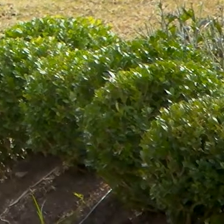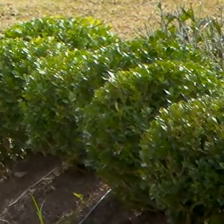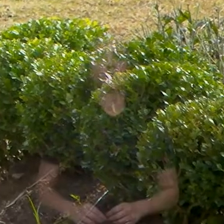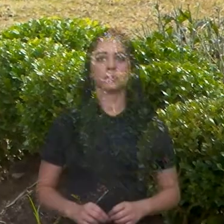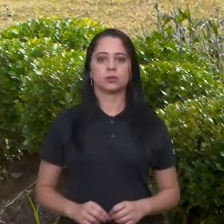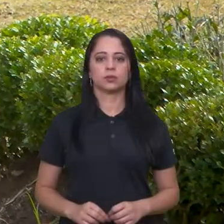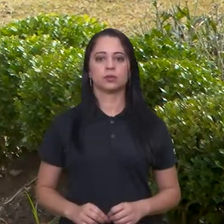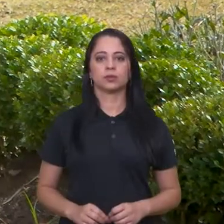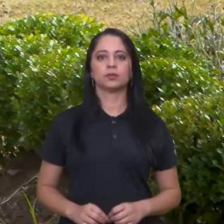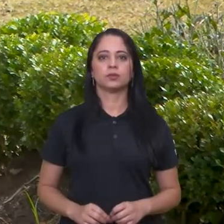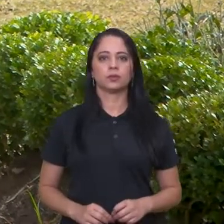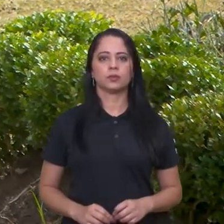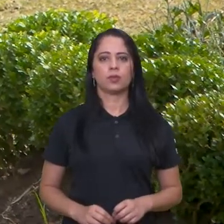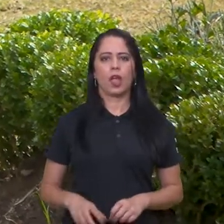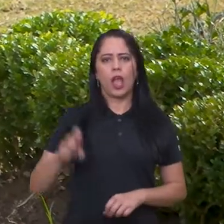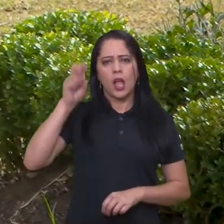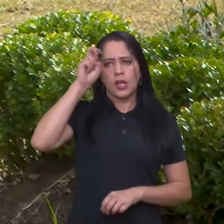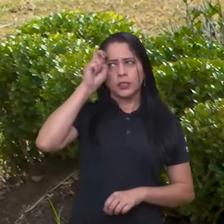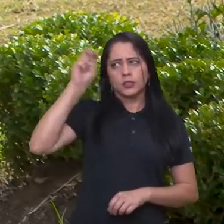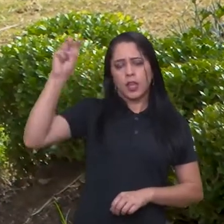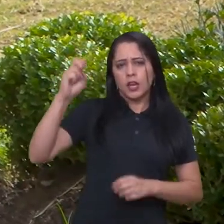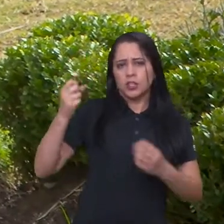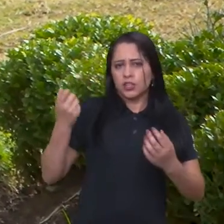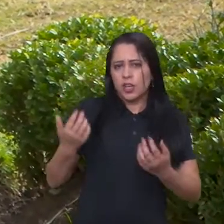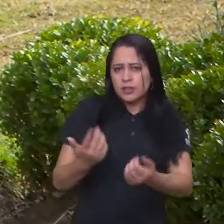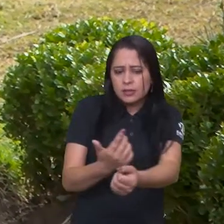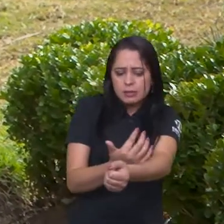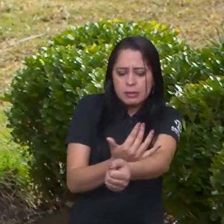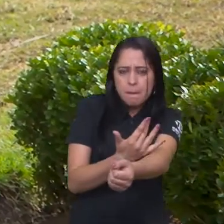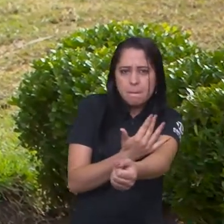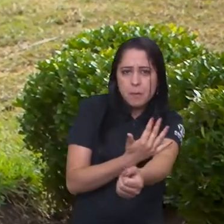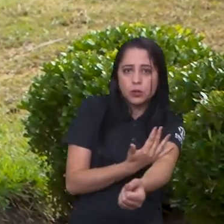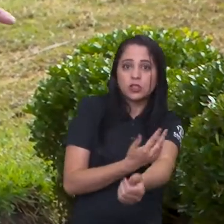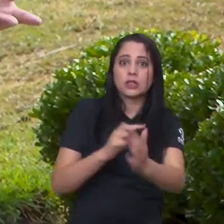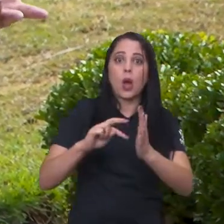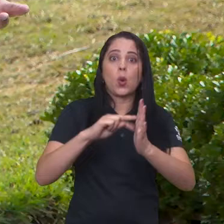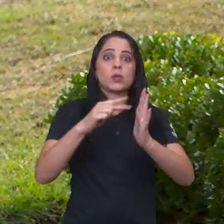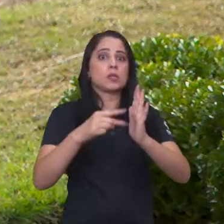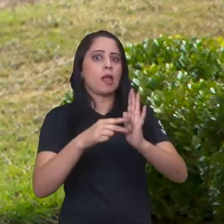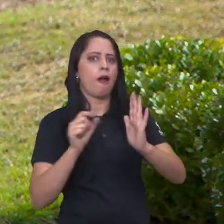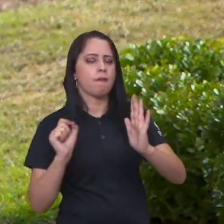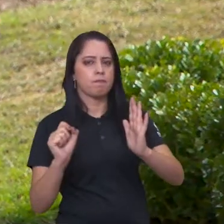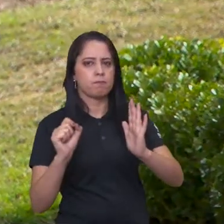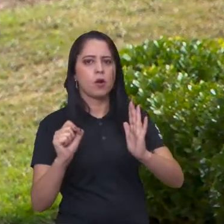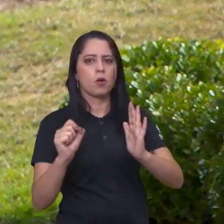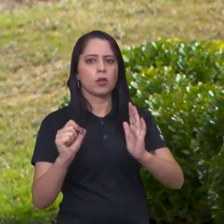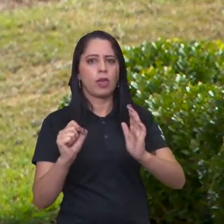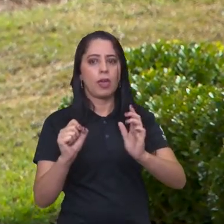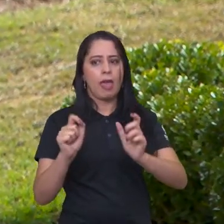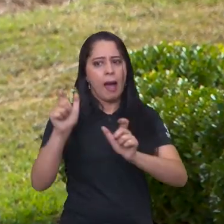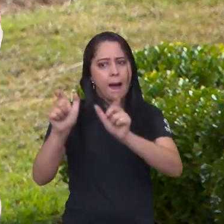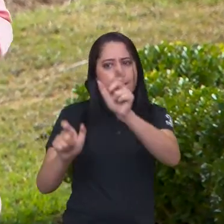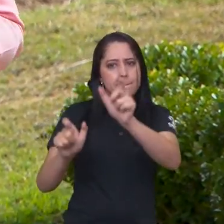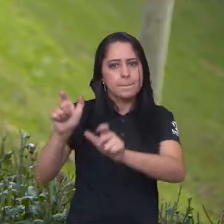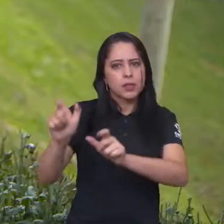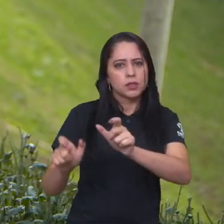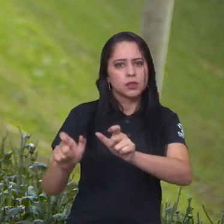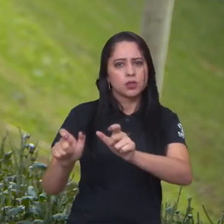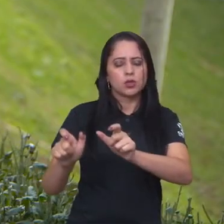Inteligência emocional é um conceito usado para identificar a capacidade do ser humano em lidar com as